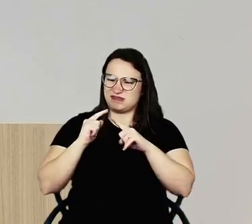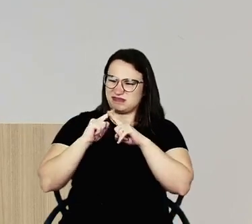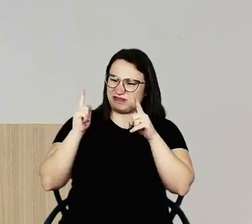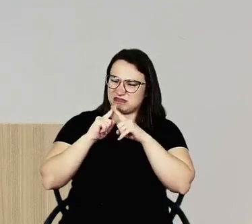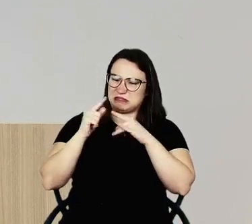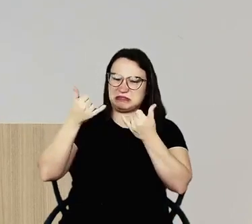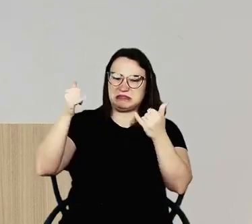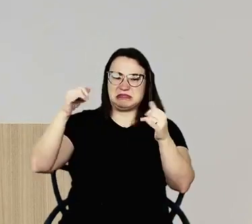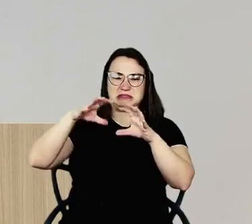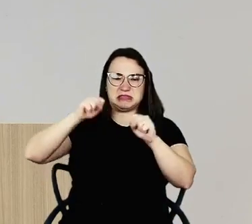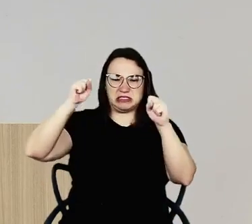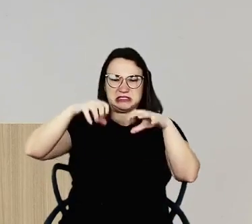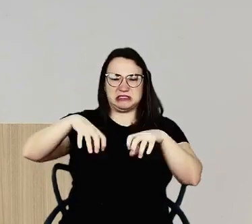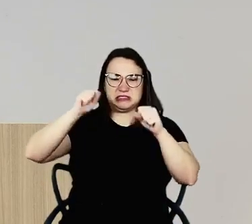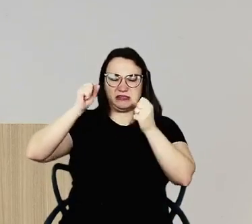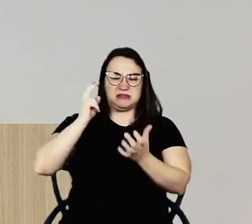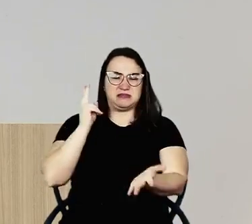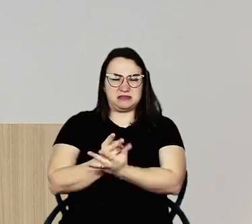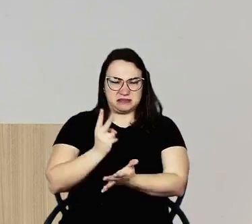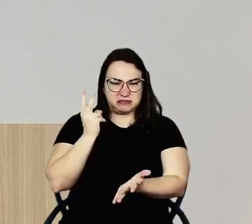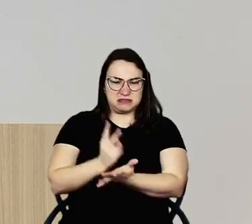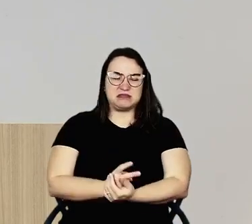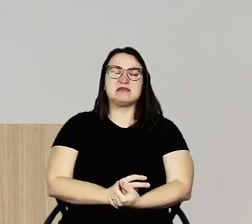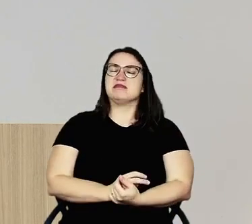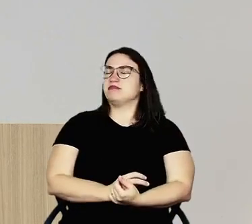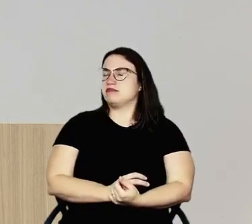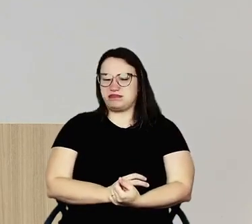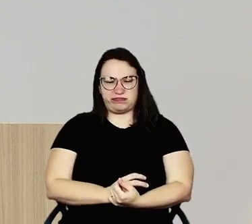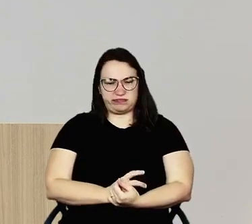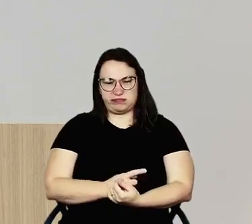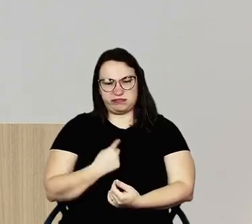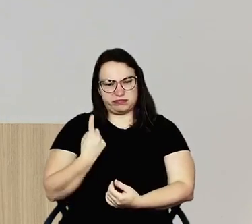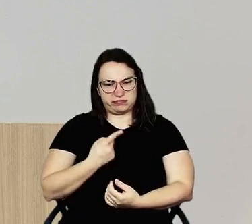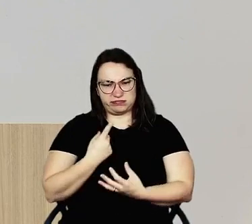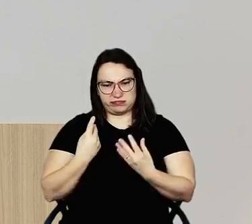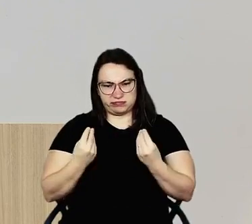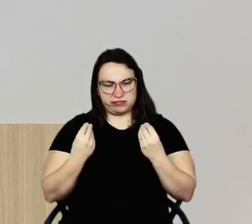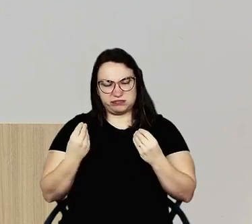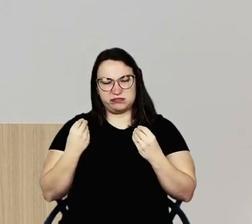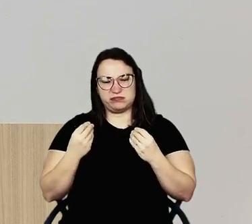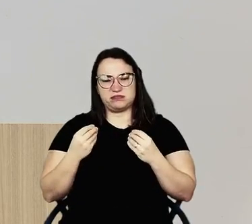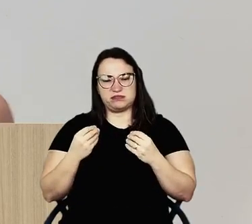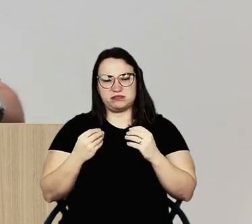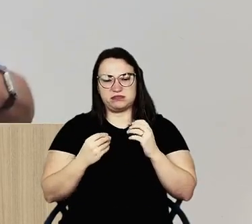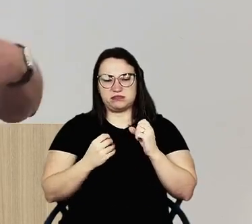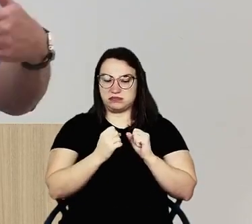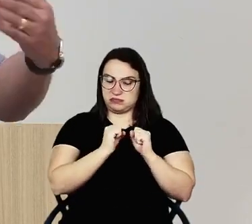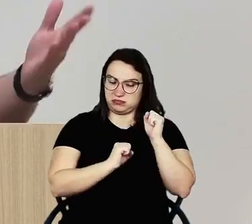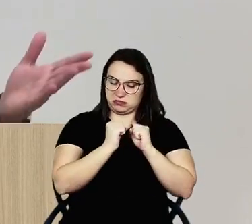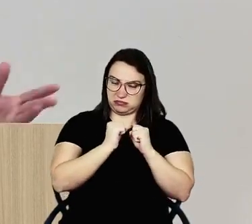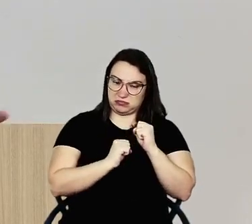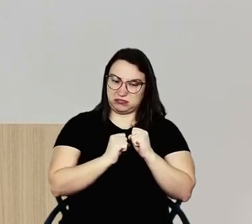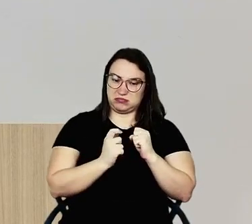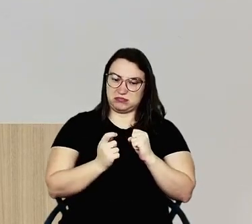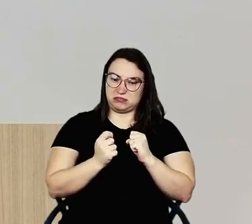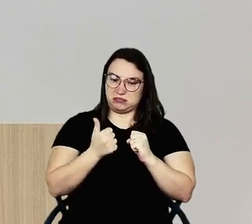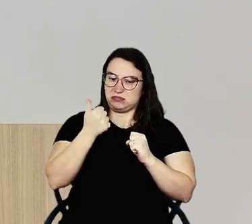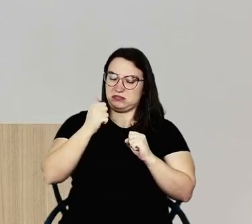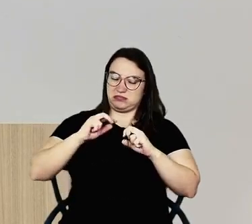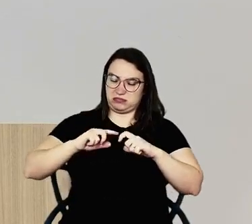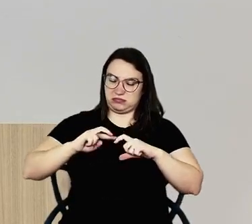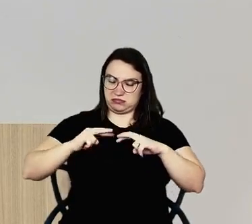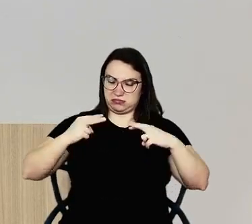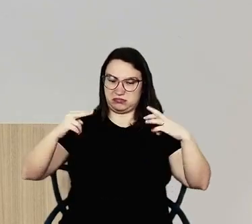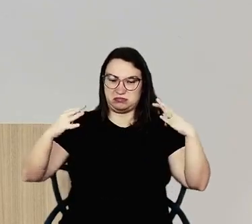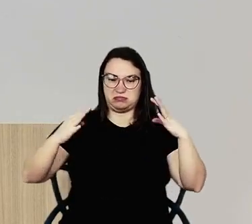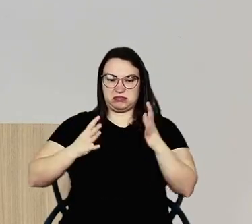lá não é possível em um município que tem uma das maiores substação que quase quadriplicou né o